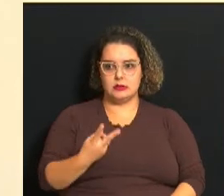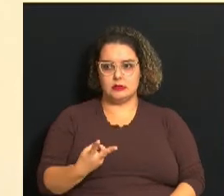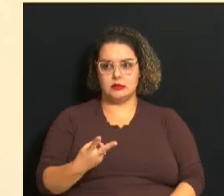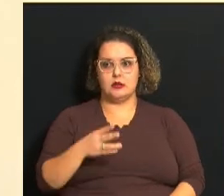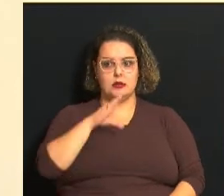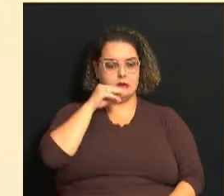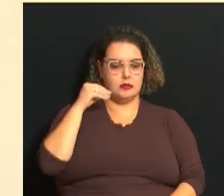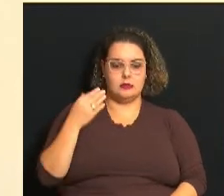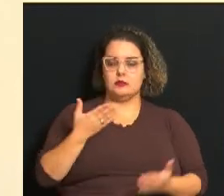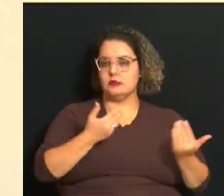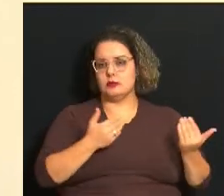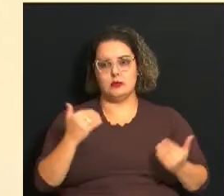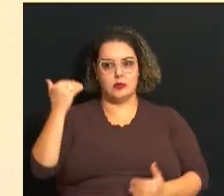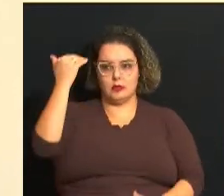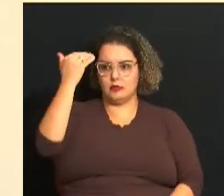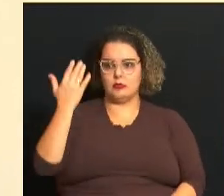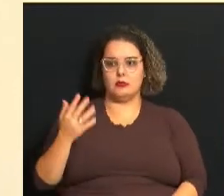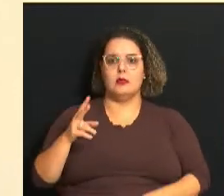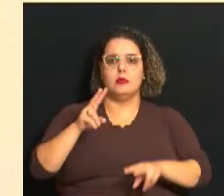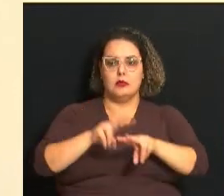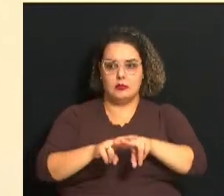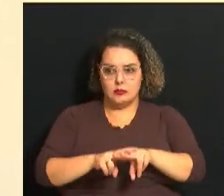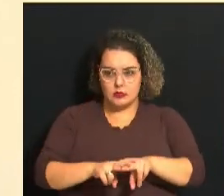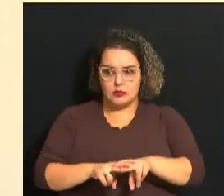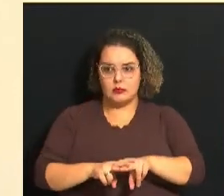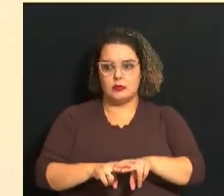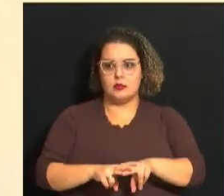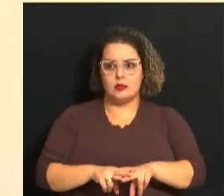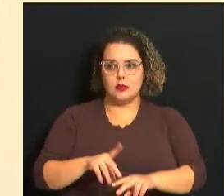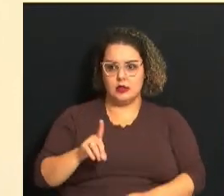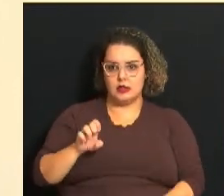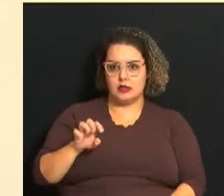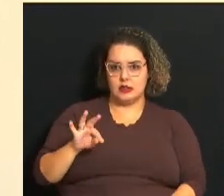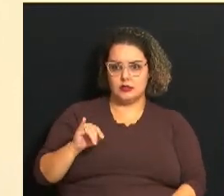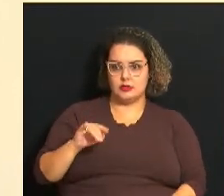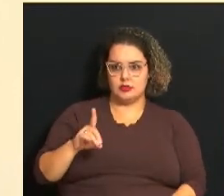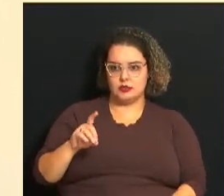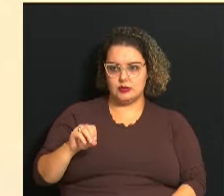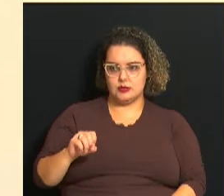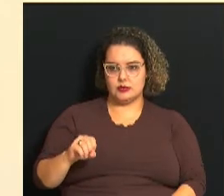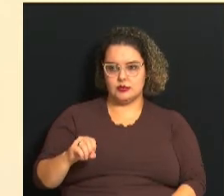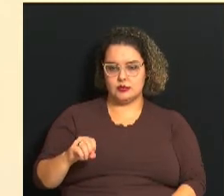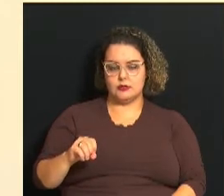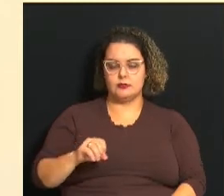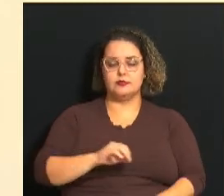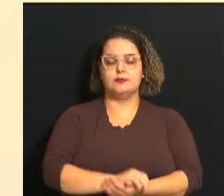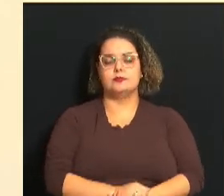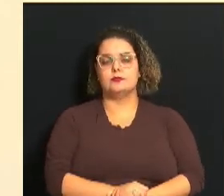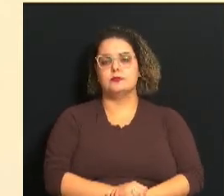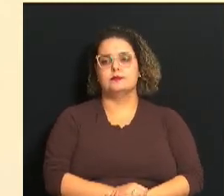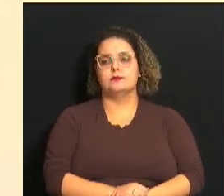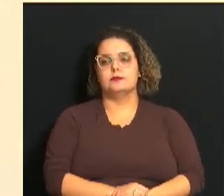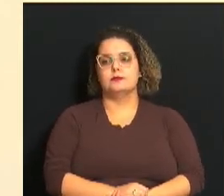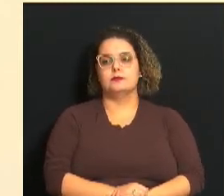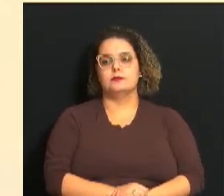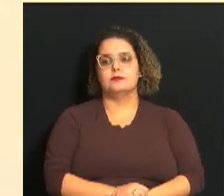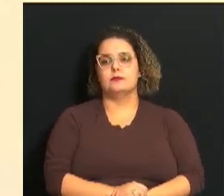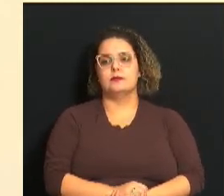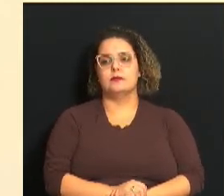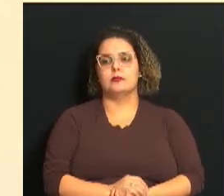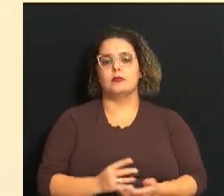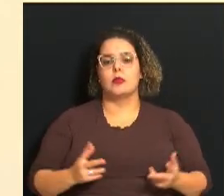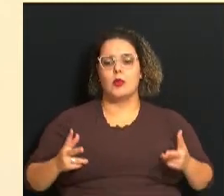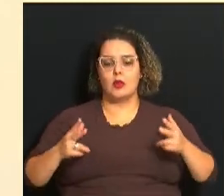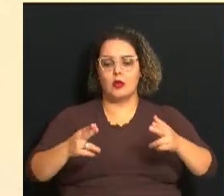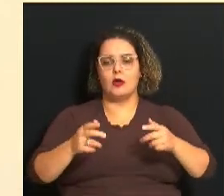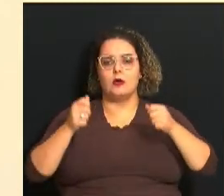jovens e adultos foram presos naquele dia foram detidos né E aí não bastasse a o combater uma manifestação política